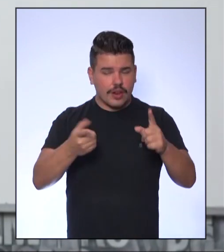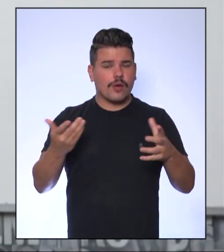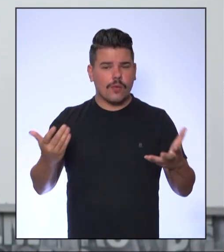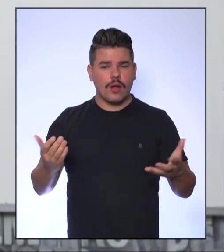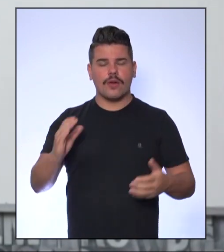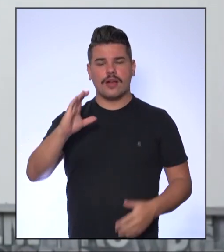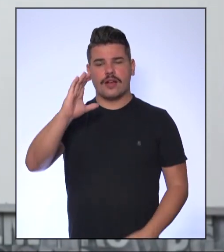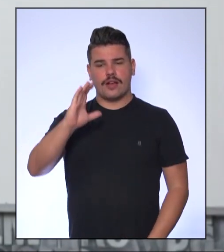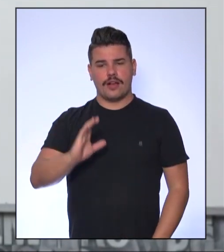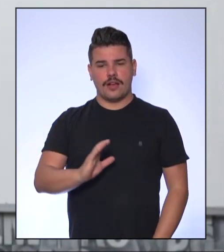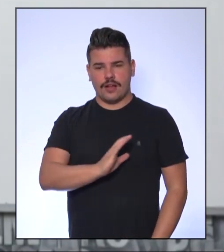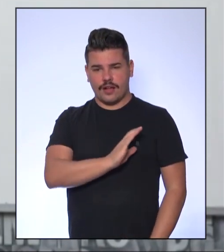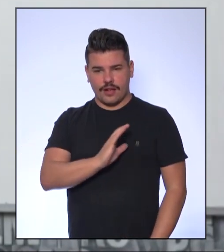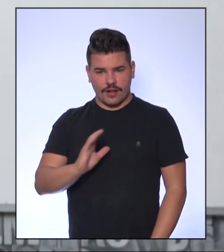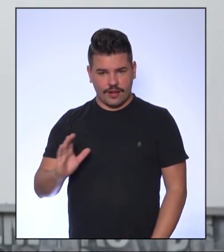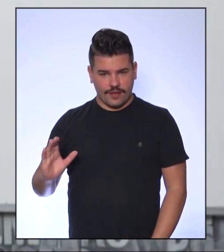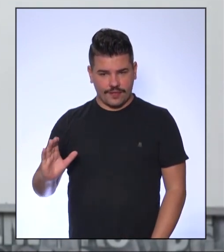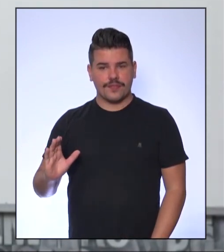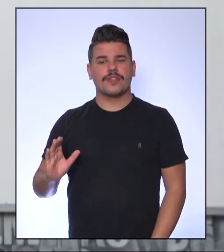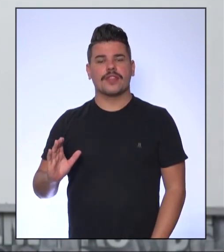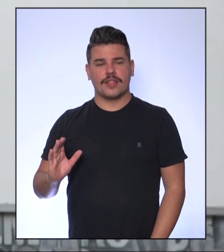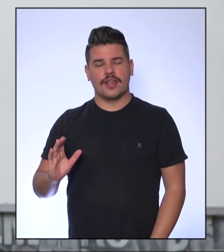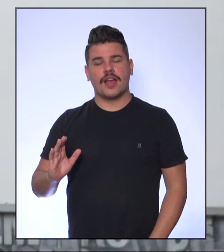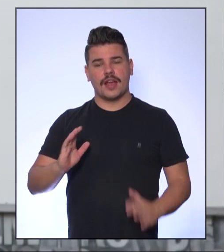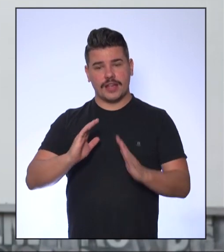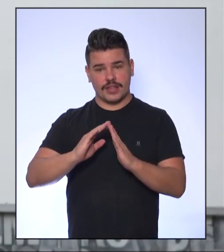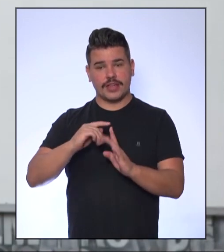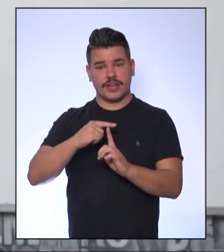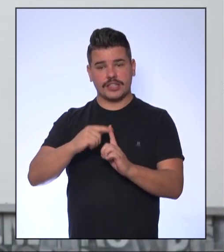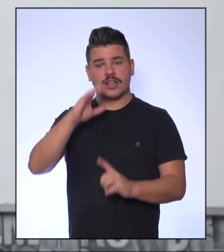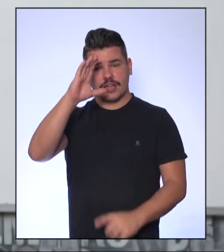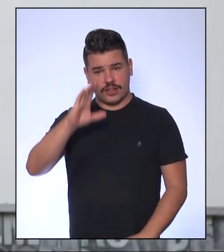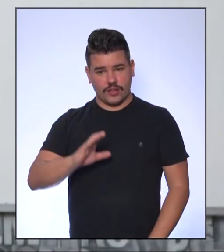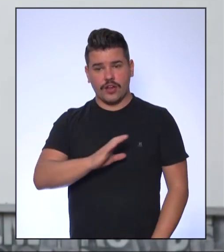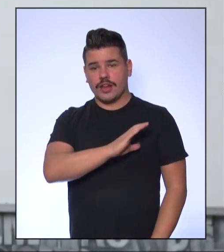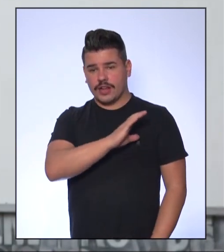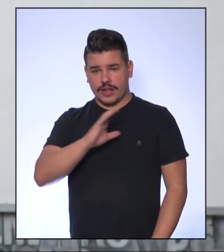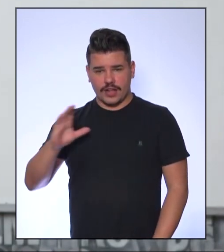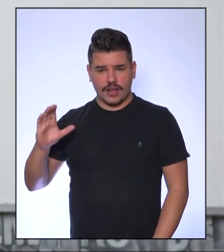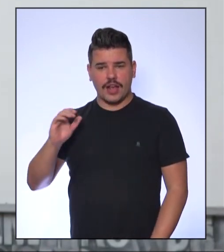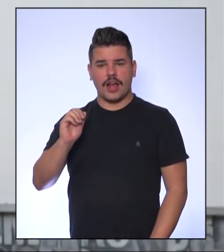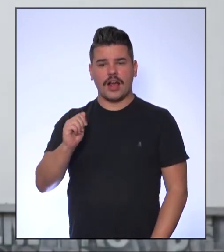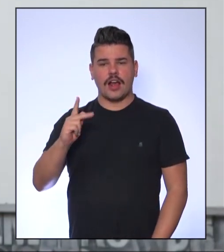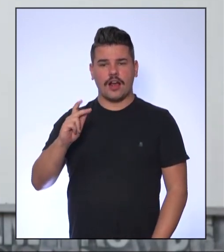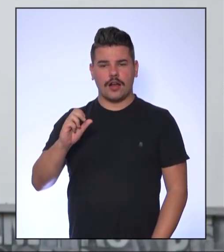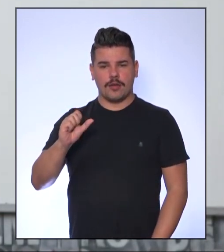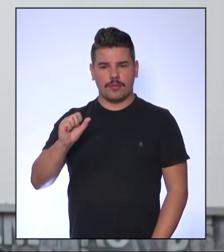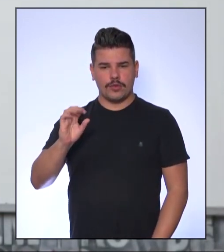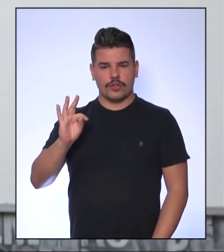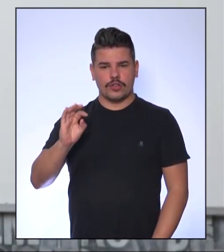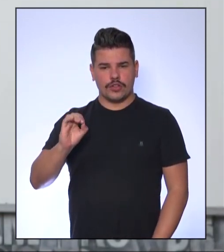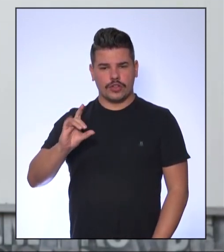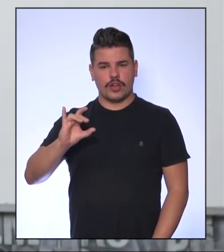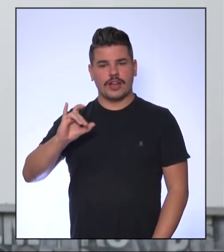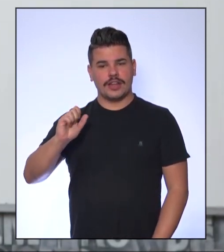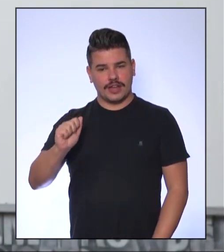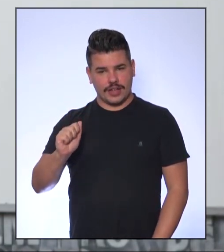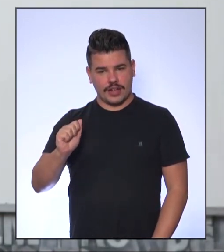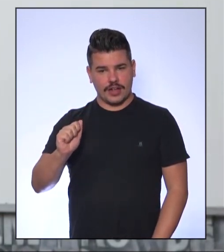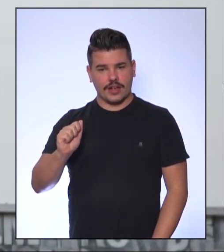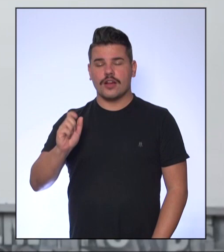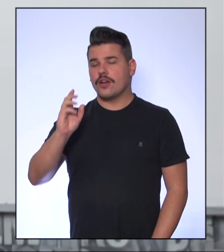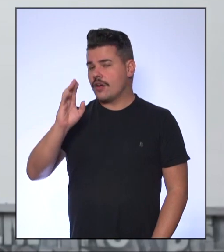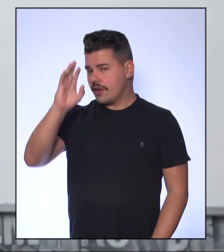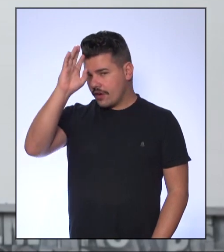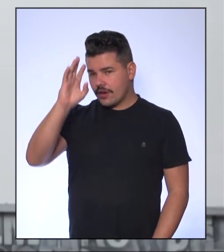católica. A igreja católica apostólica romana. Né? Na outra parte, lá na